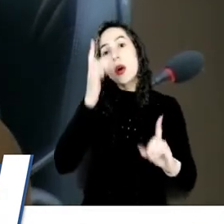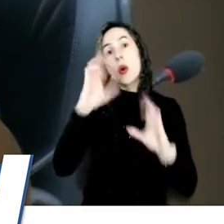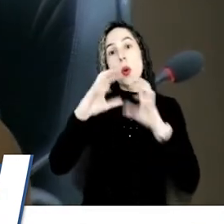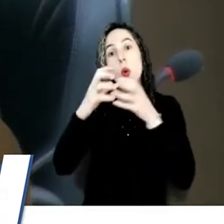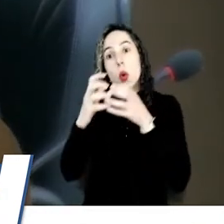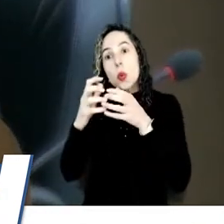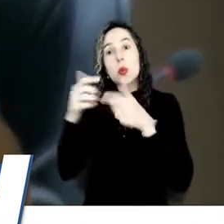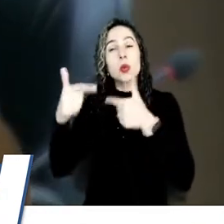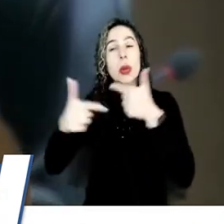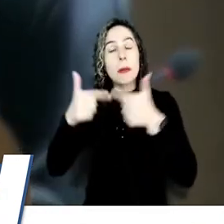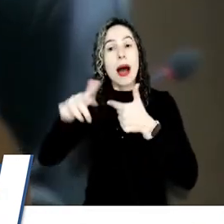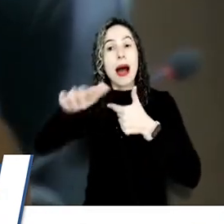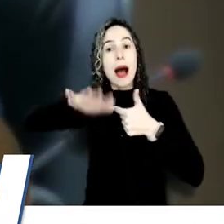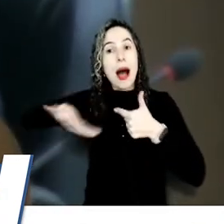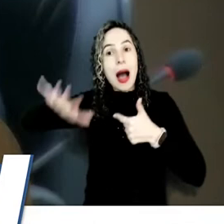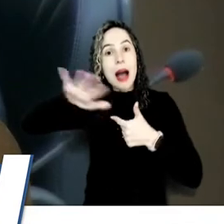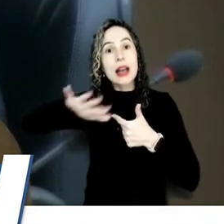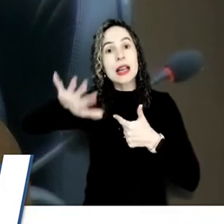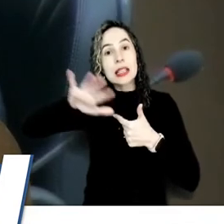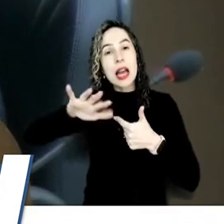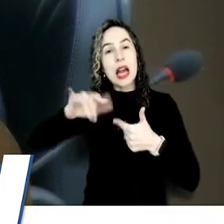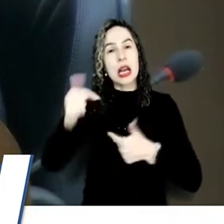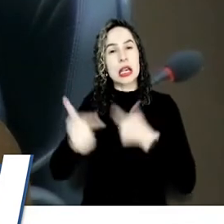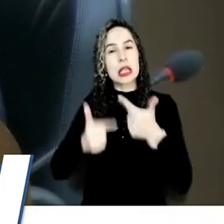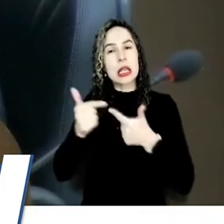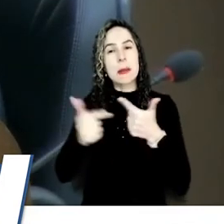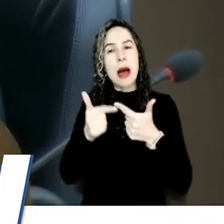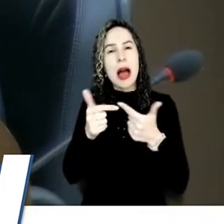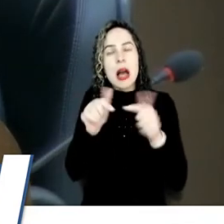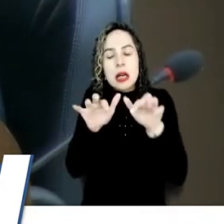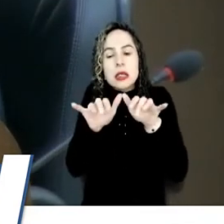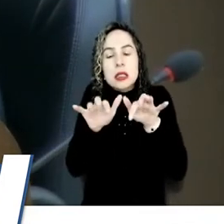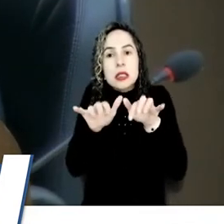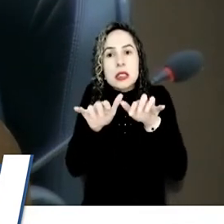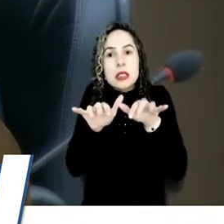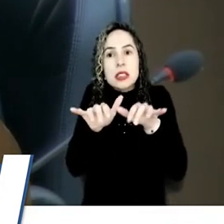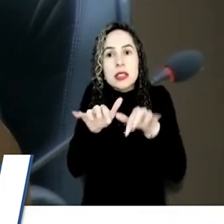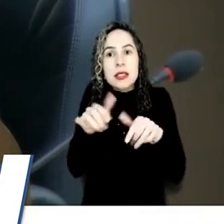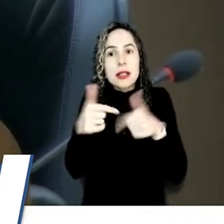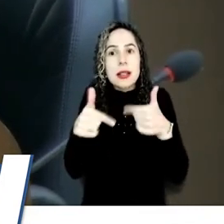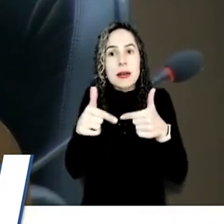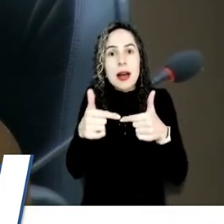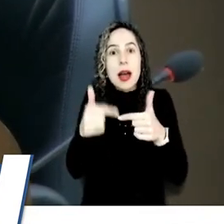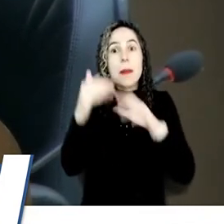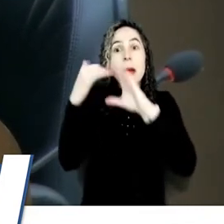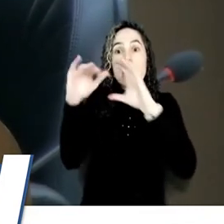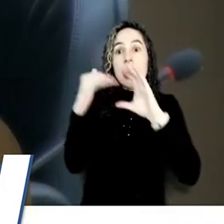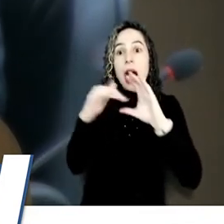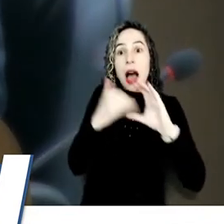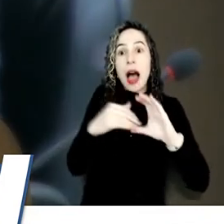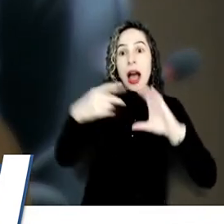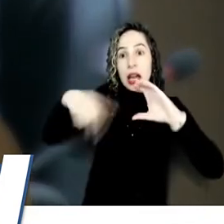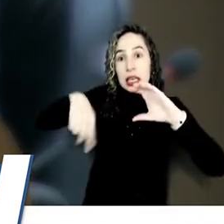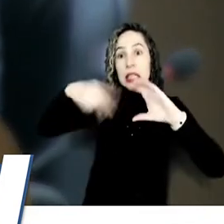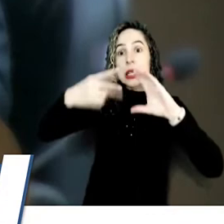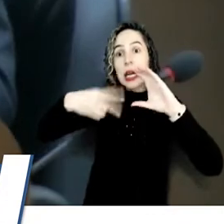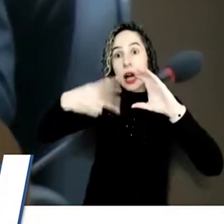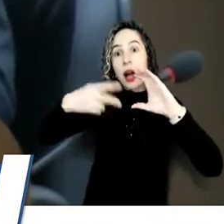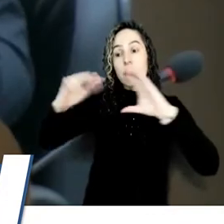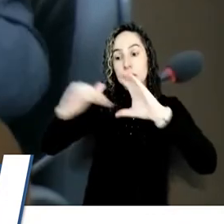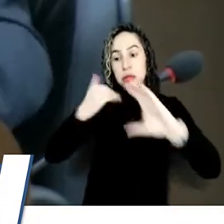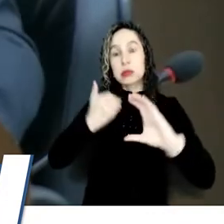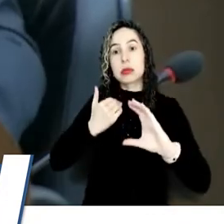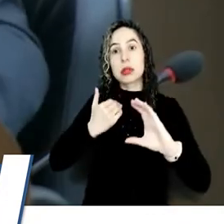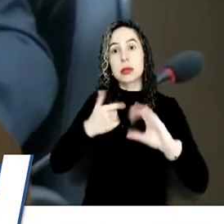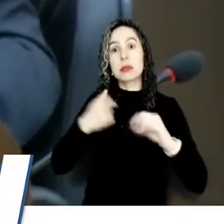lida, que trabalha na frente do computador para mandar as mensagens para a Câmara Municipal,